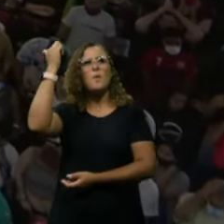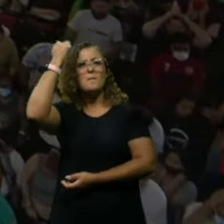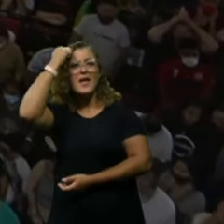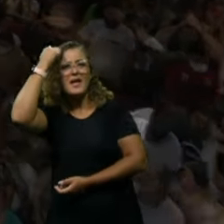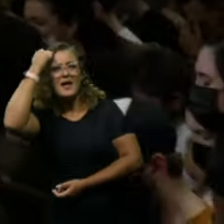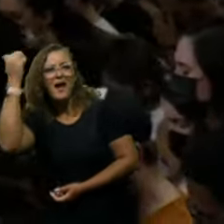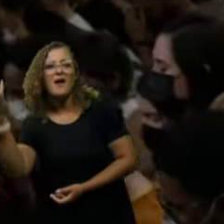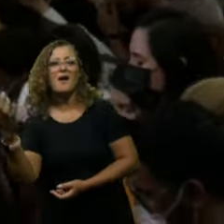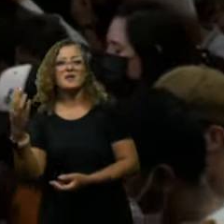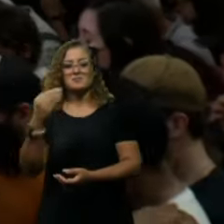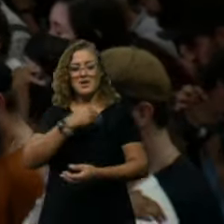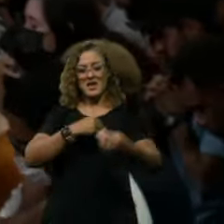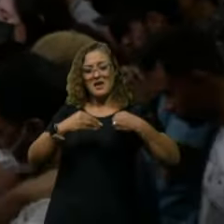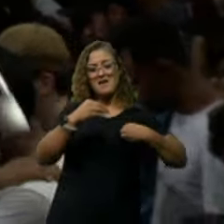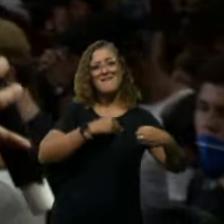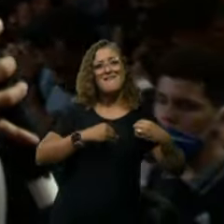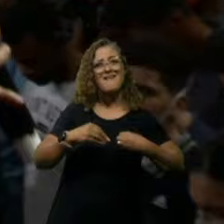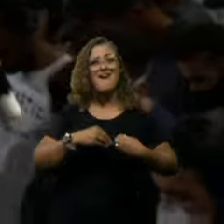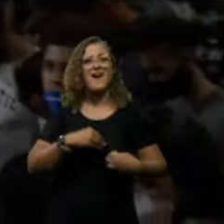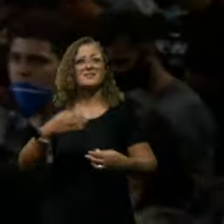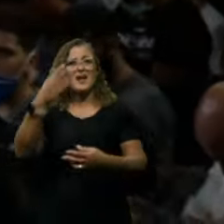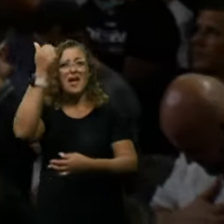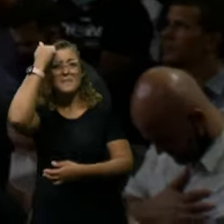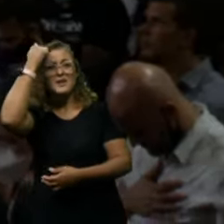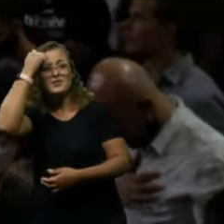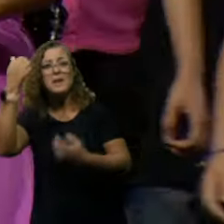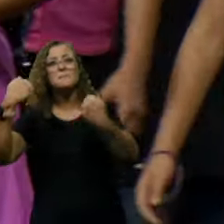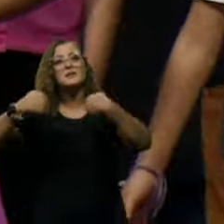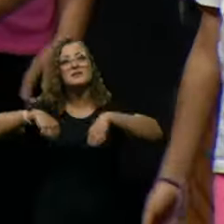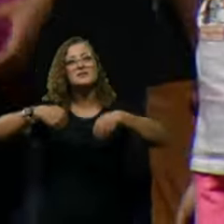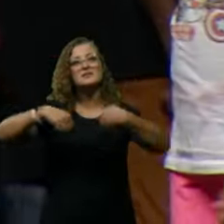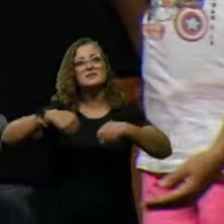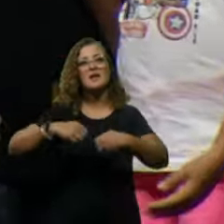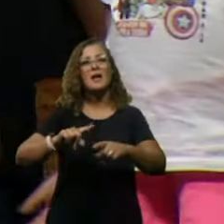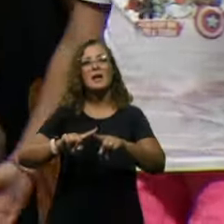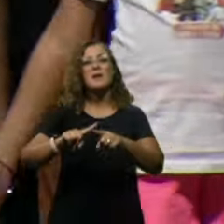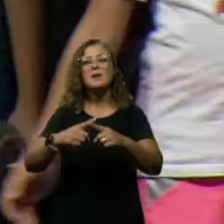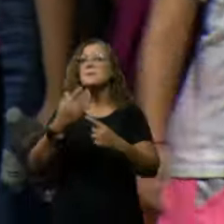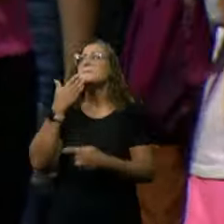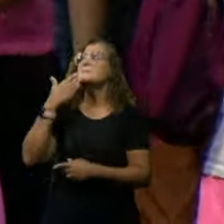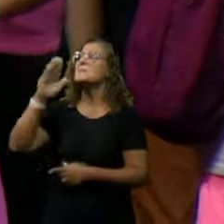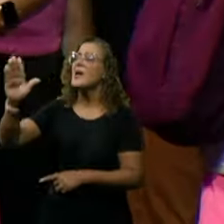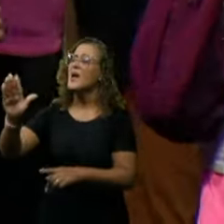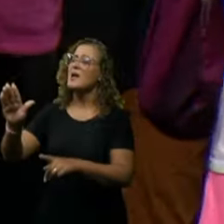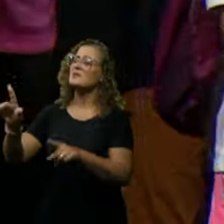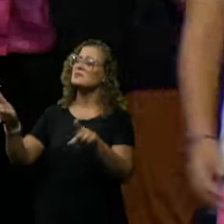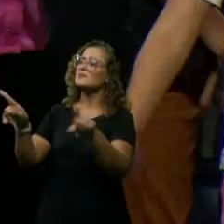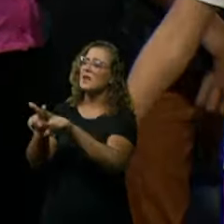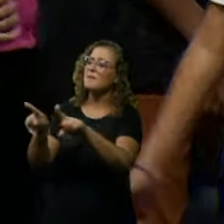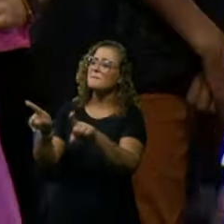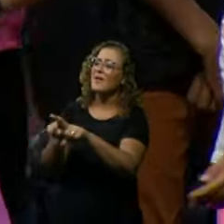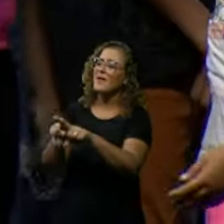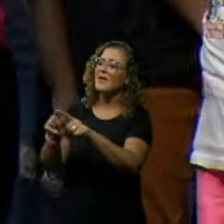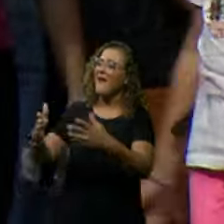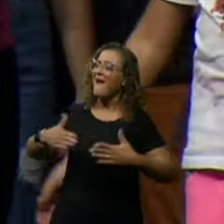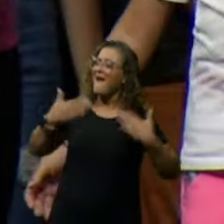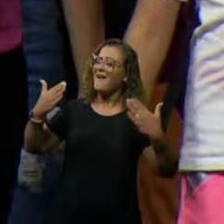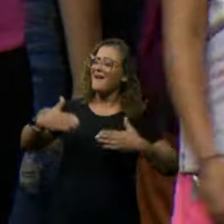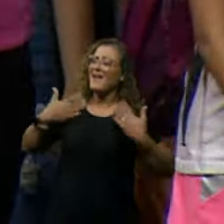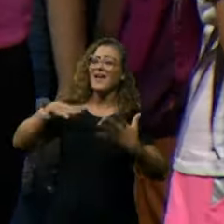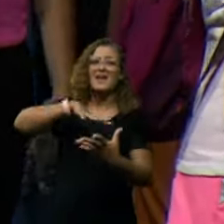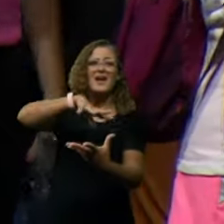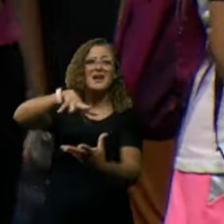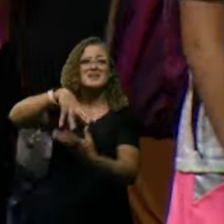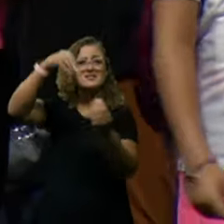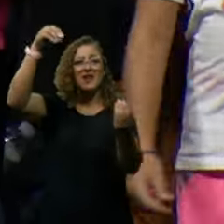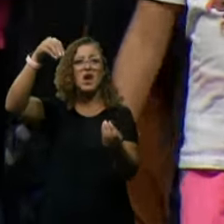nesta noite por isso eu te peço salvar umas mais alegra também as almas que o senhor